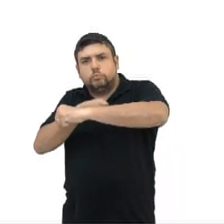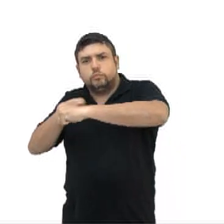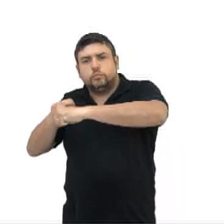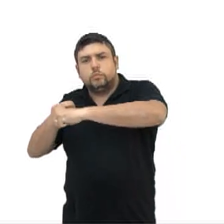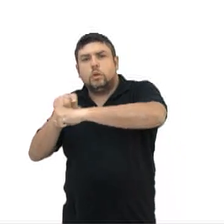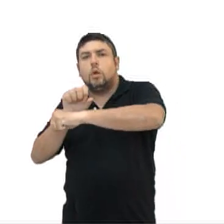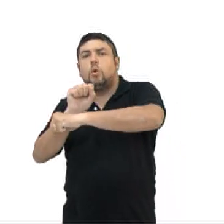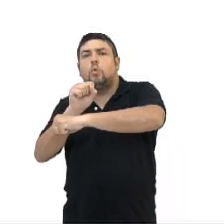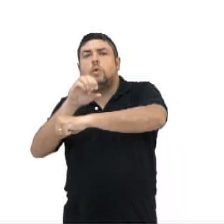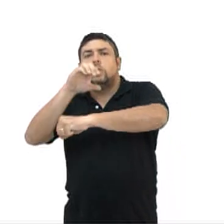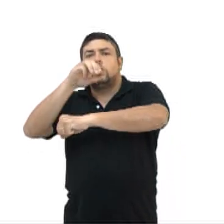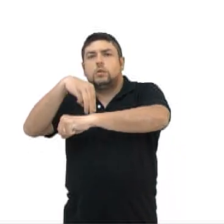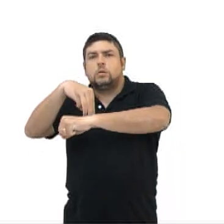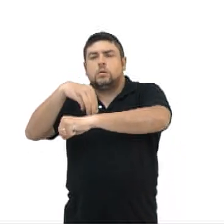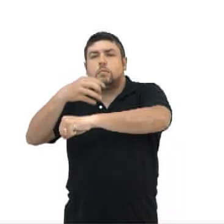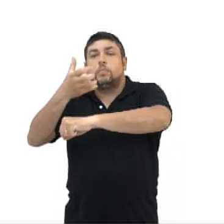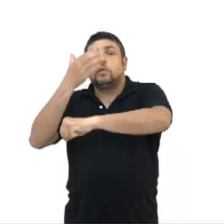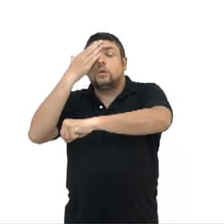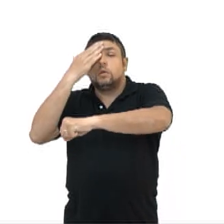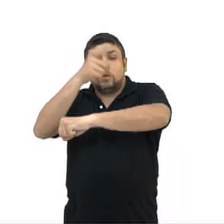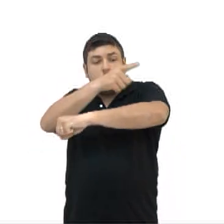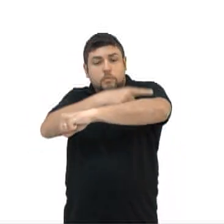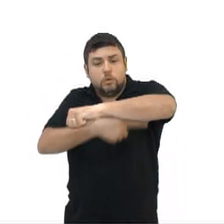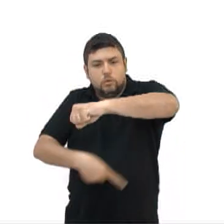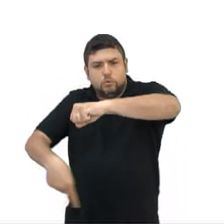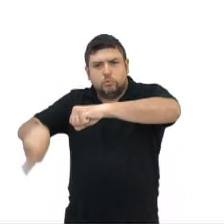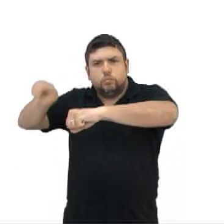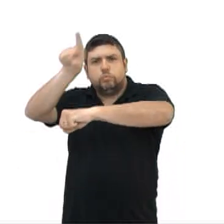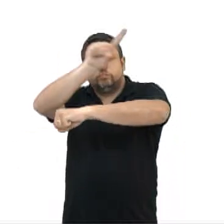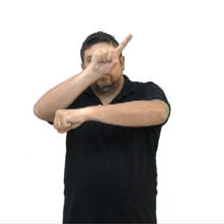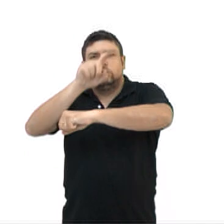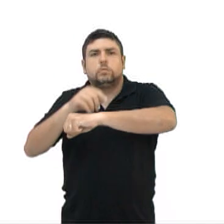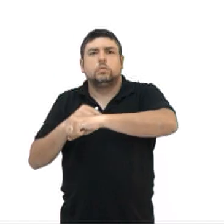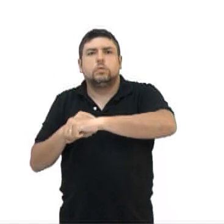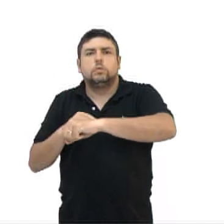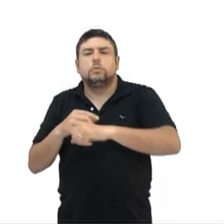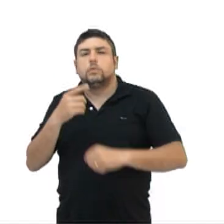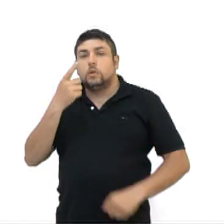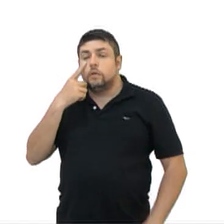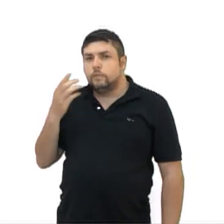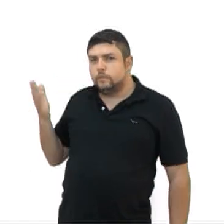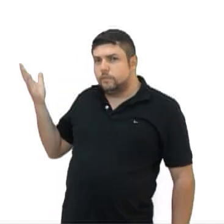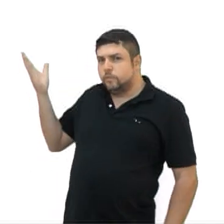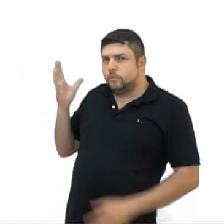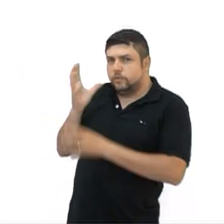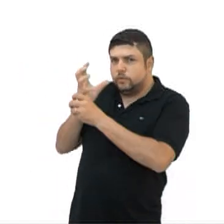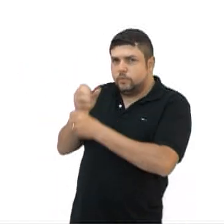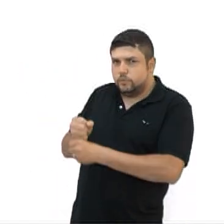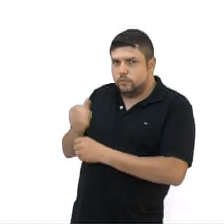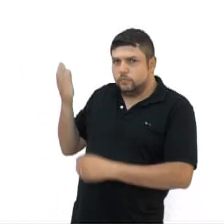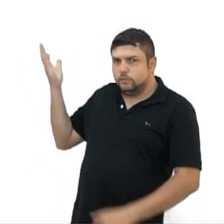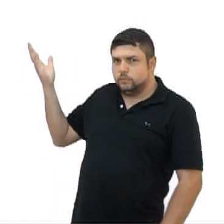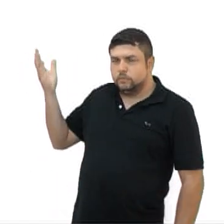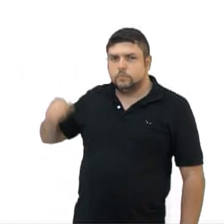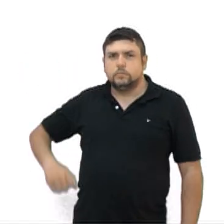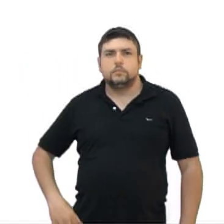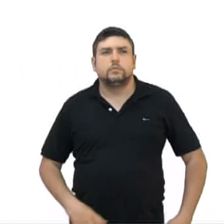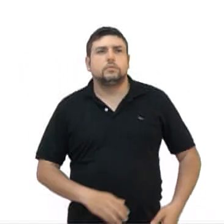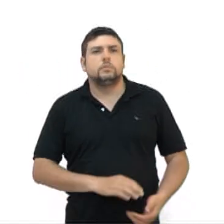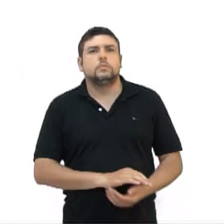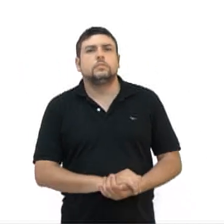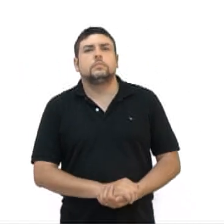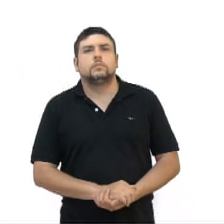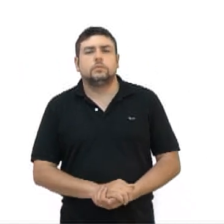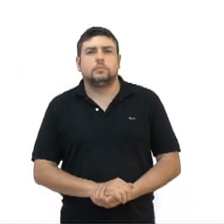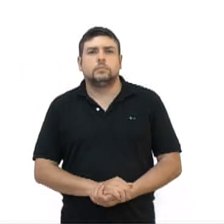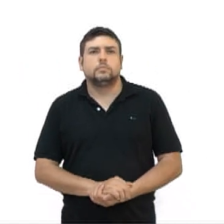mais ou menos a ideia do exercício, tá? Eu tenho uma circunferência mais ou menos. O raio dela,